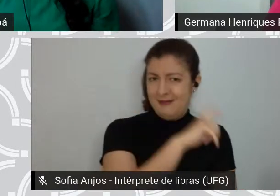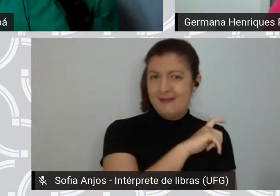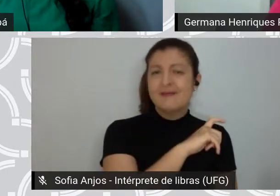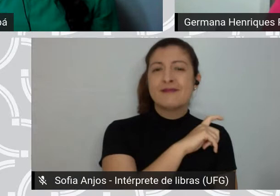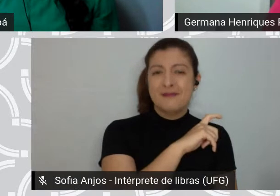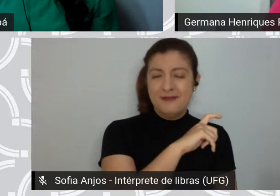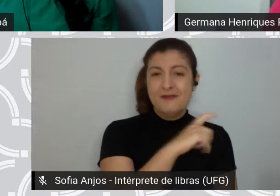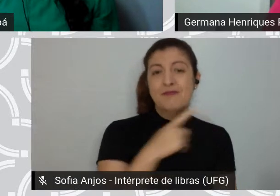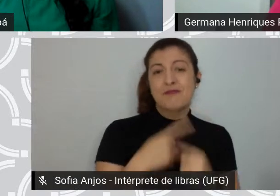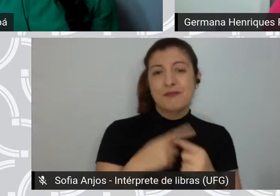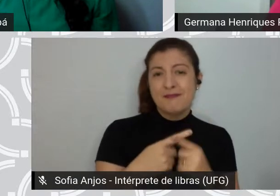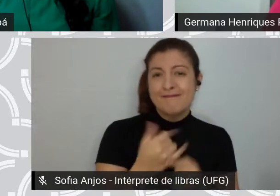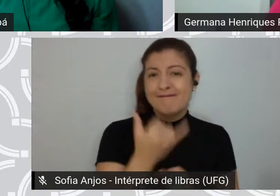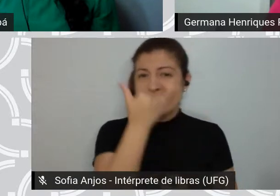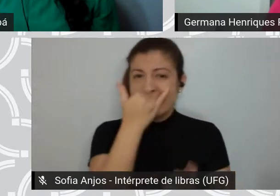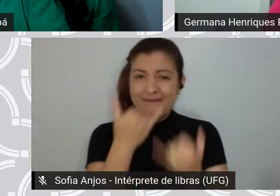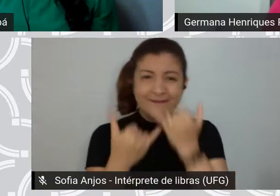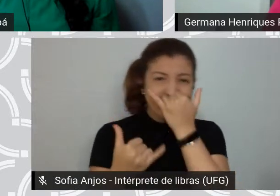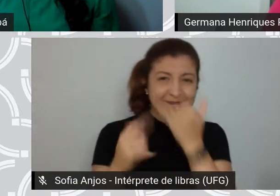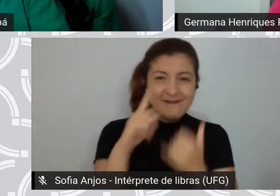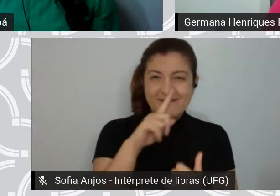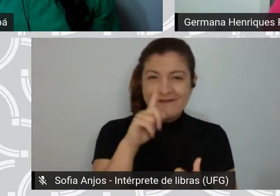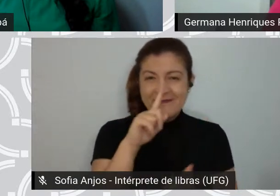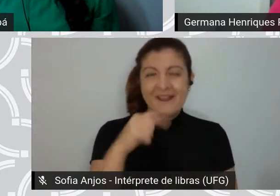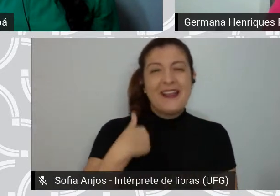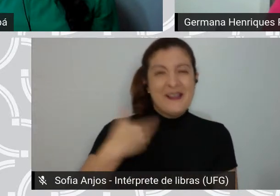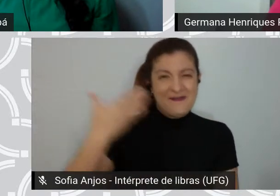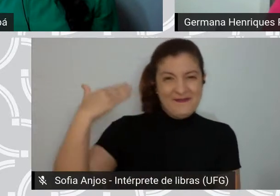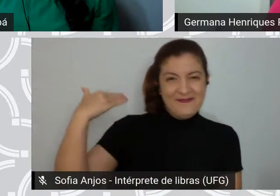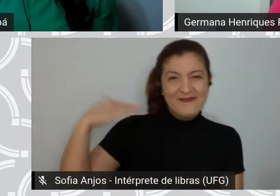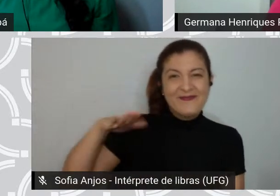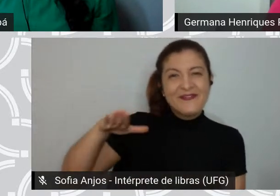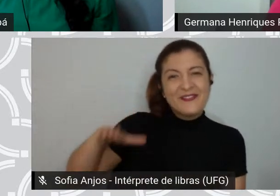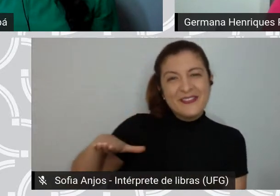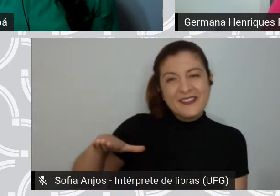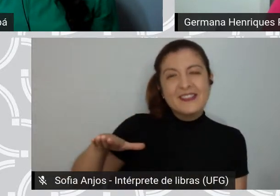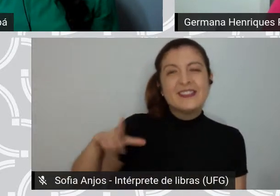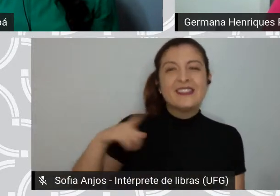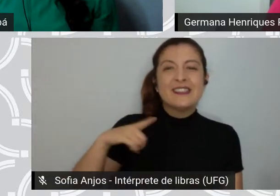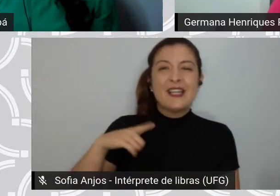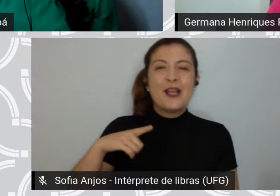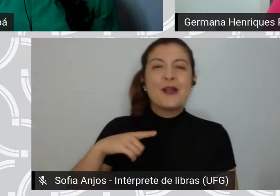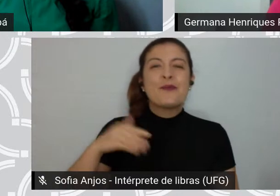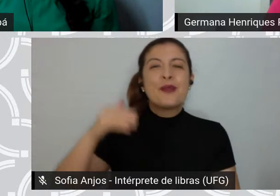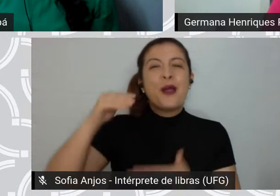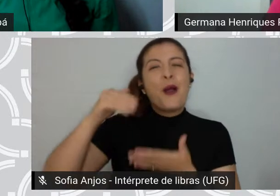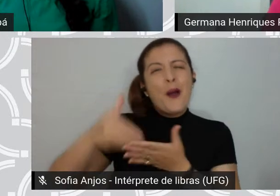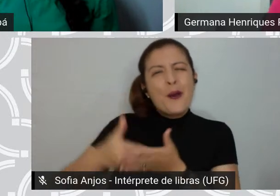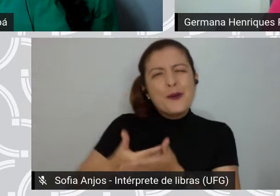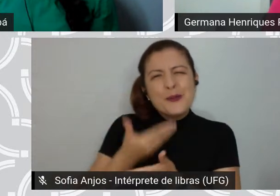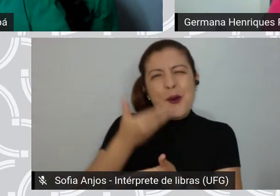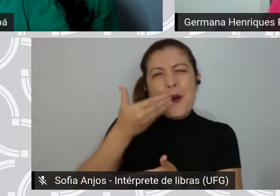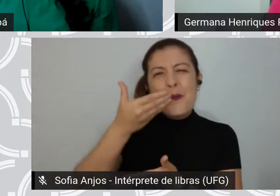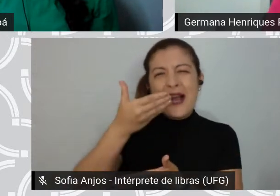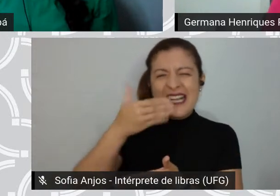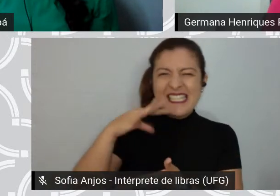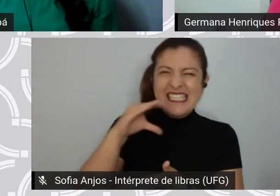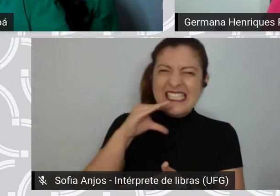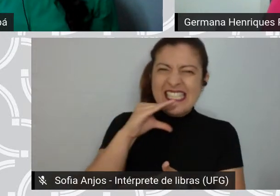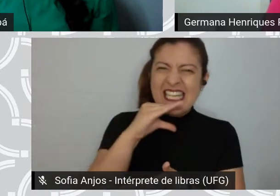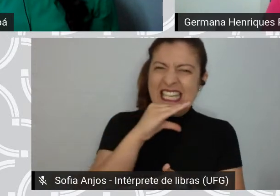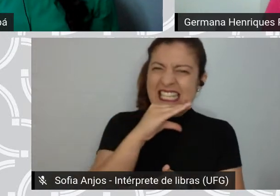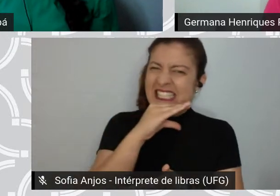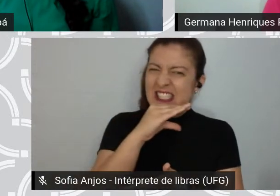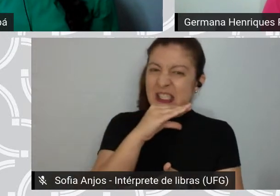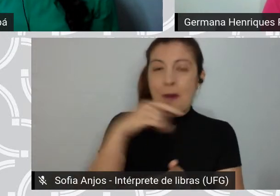Criança, eu ouvia dos mais velhos, sopa quente se come pelas beiradas. E eu acabo aqui